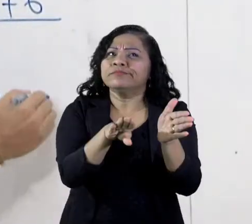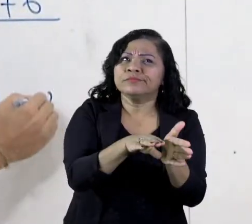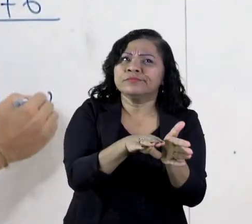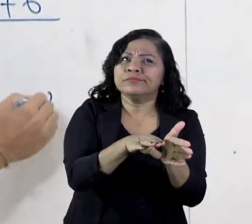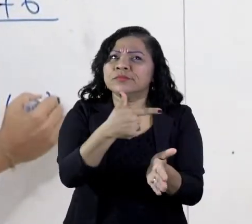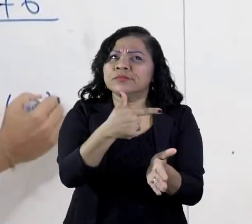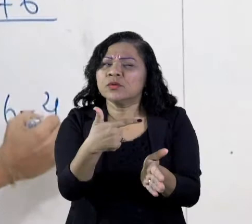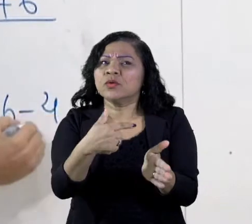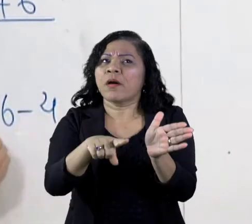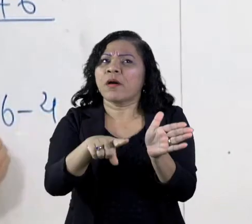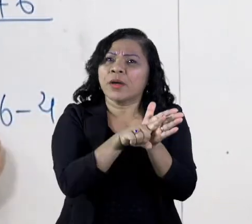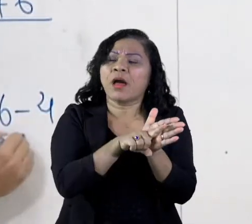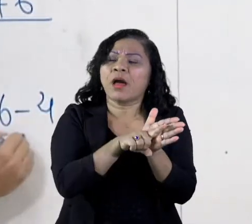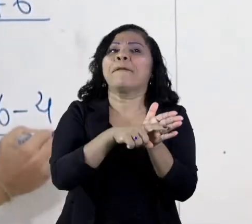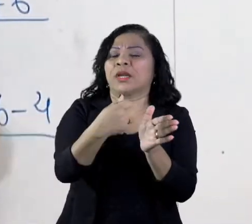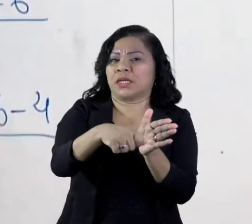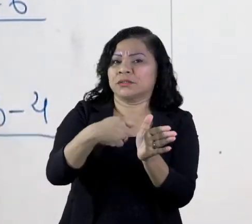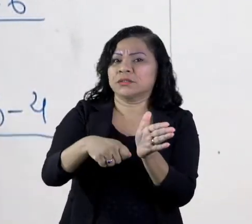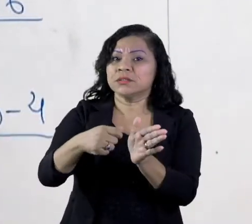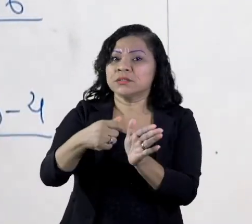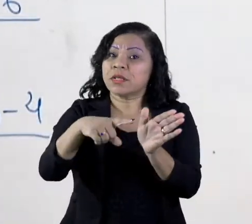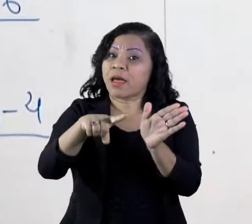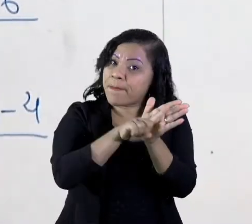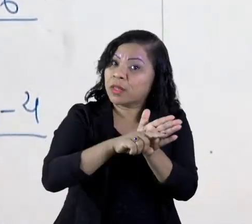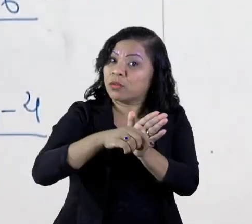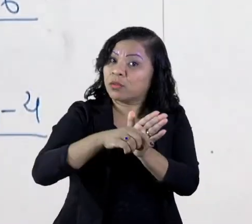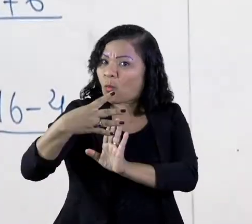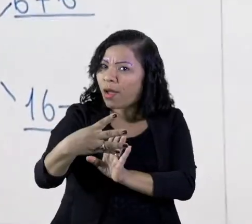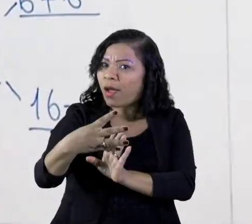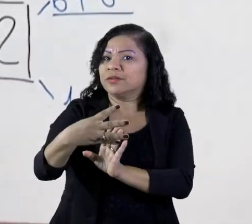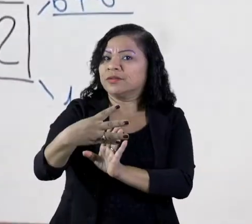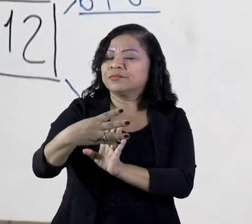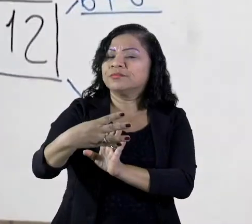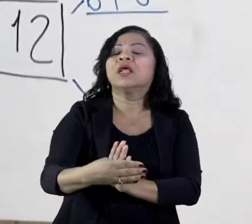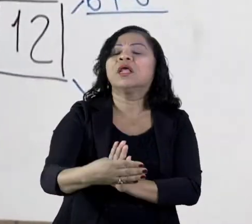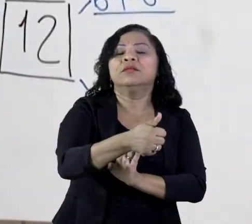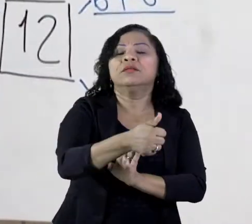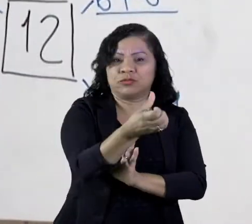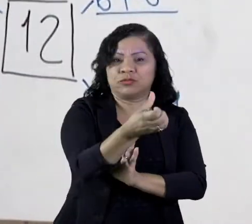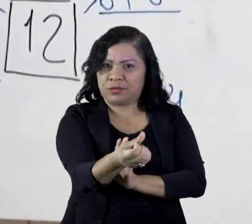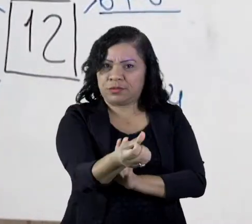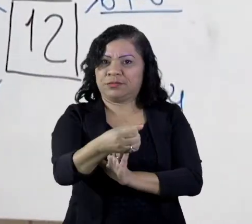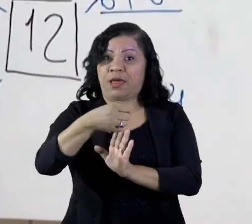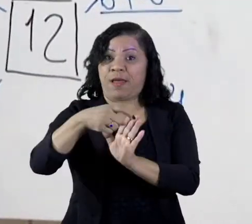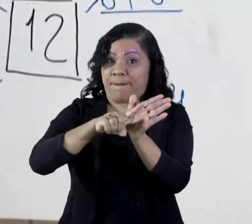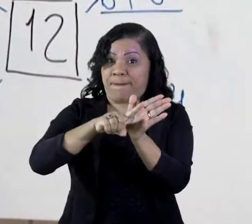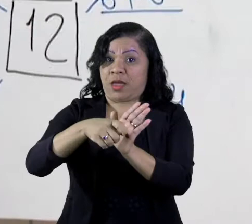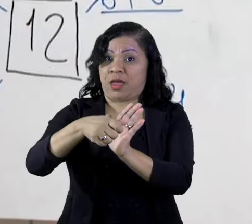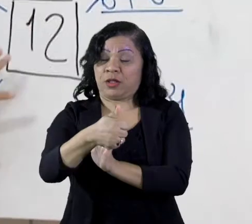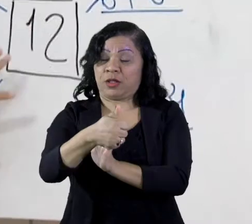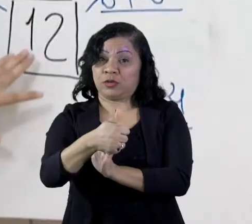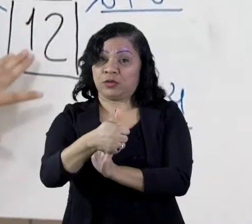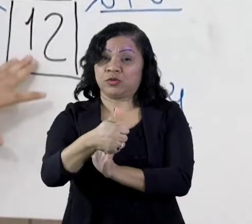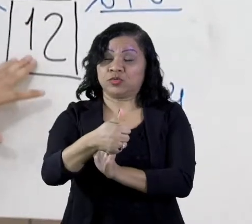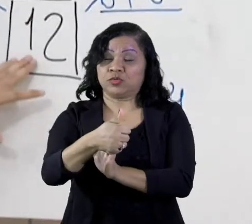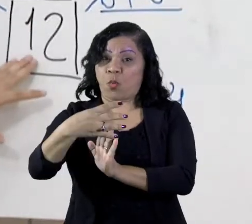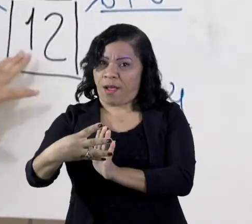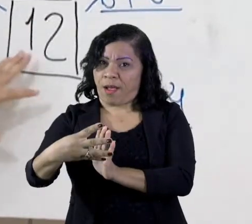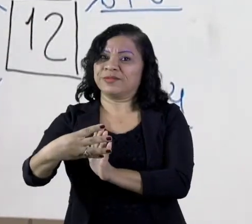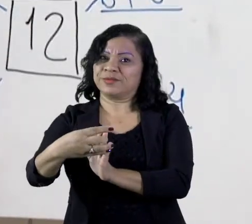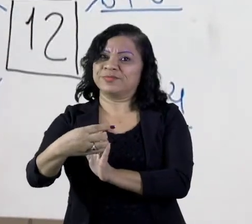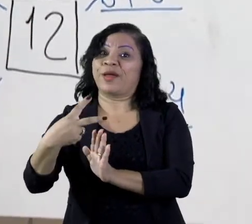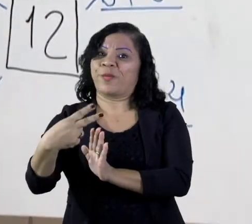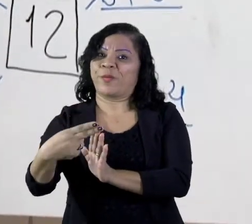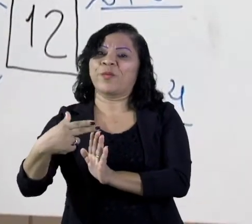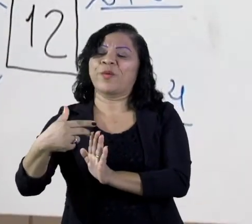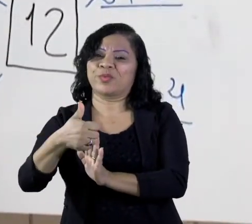menos 4. 16 menos 12 também é 4. Então, olha só, eu representei o número 12 aqui, olha